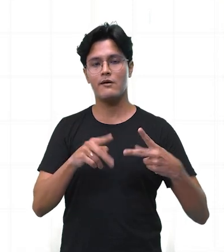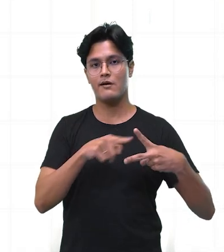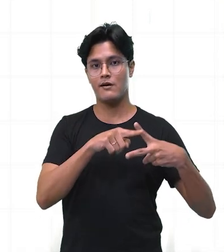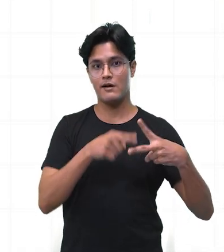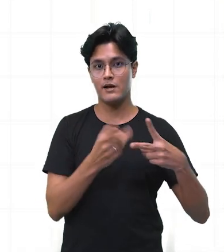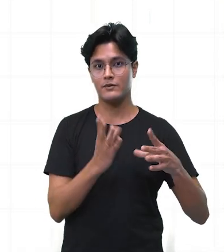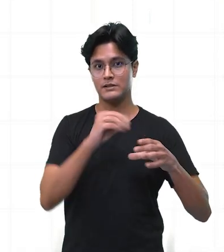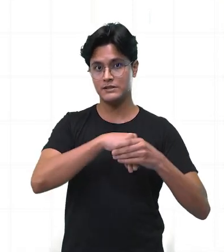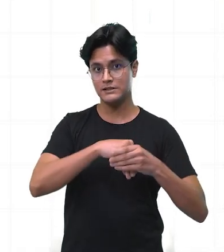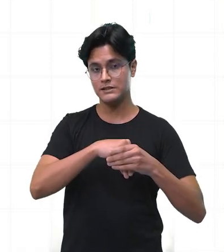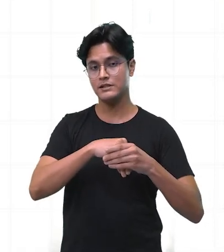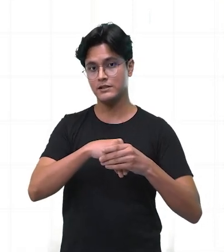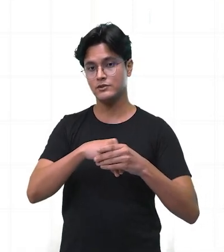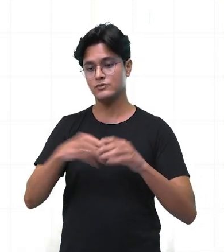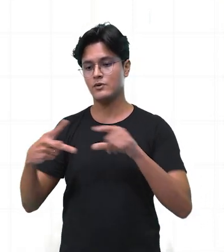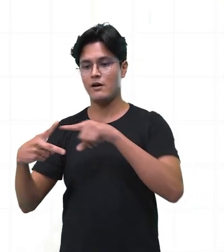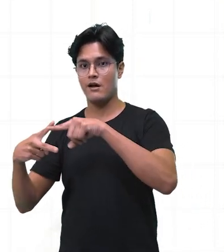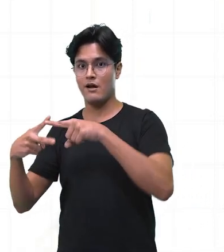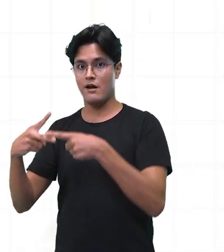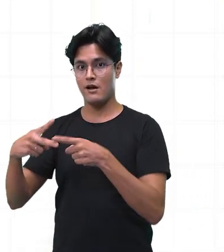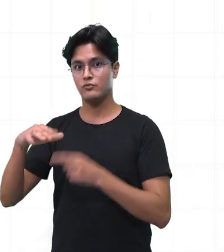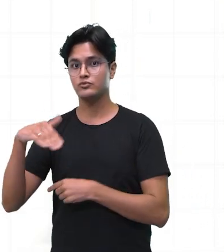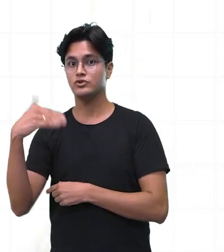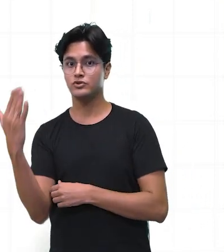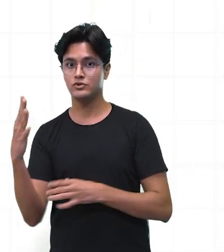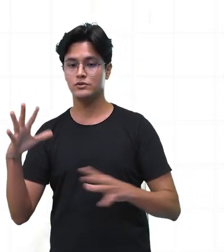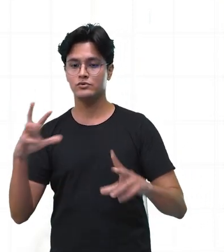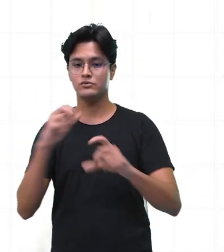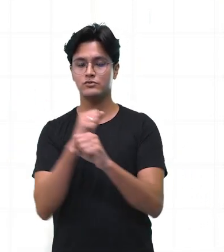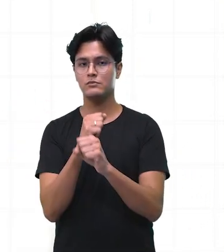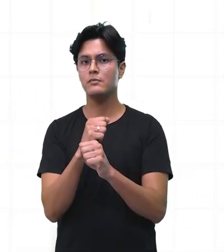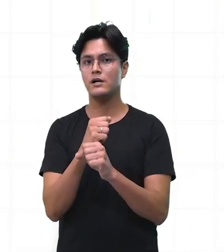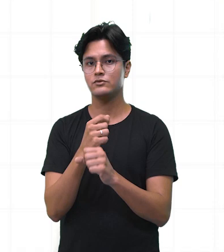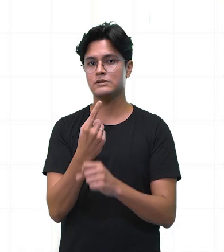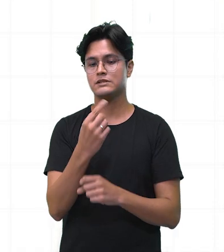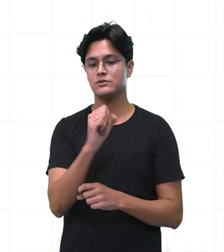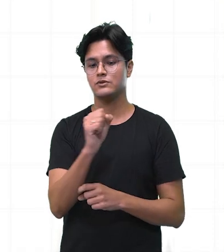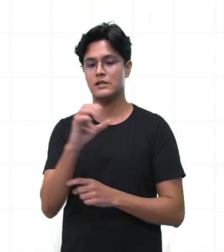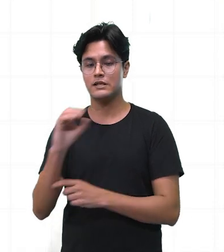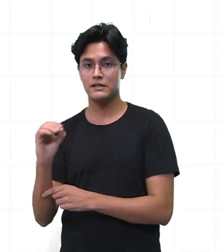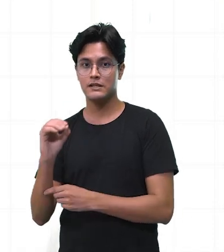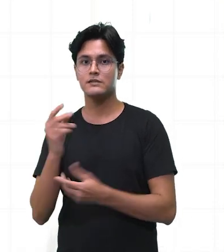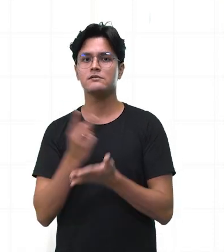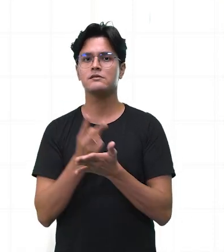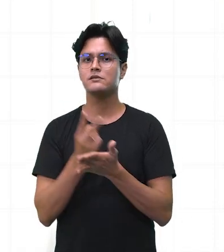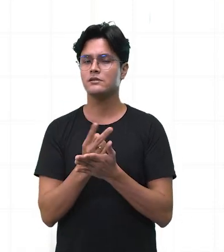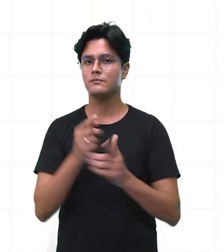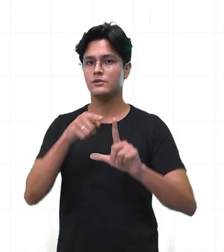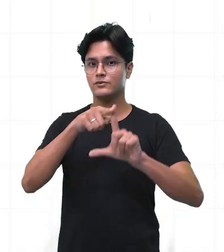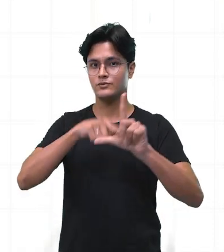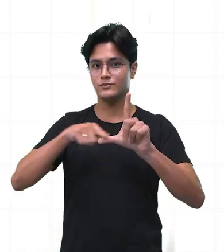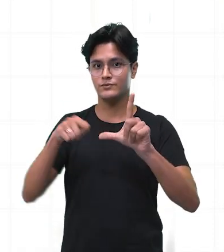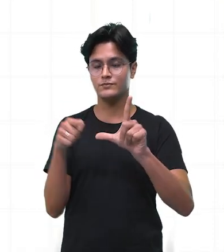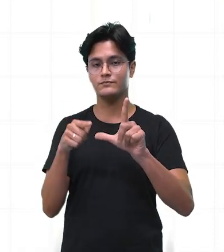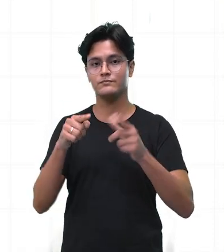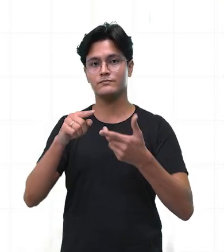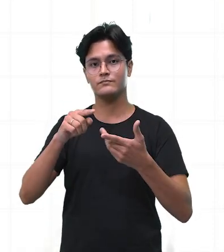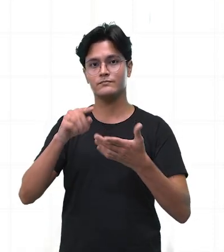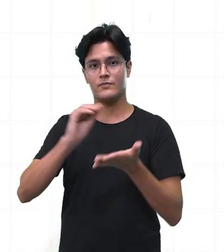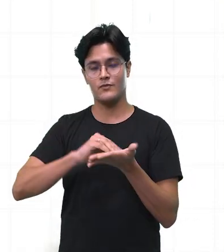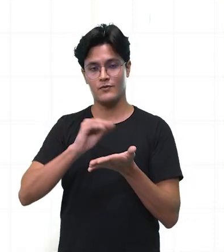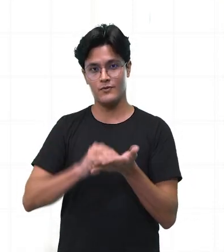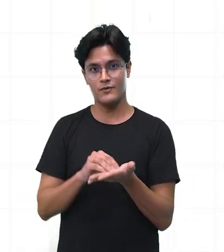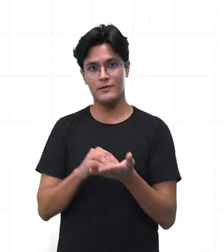o seu ângulo externo são sempre suplementares. Isto é, a soma de suas medidas vale